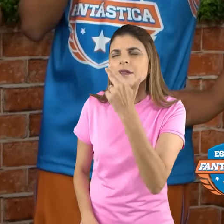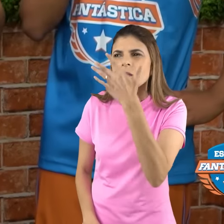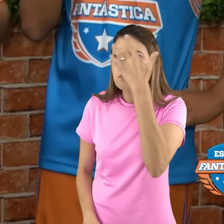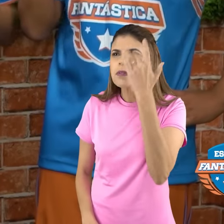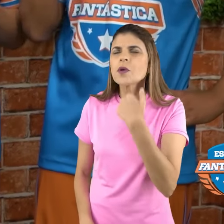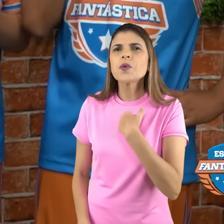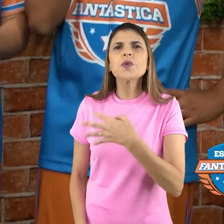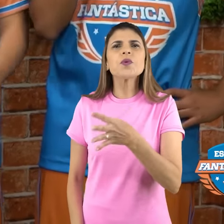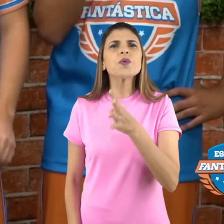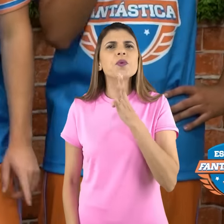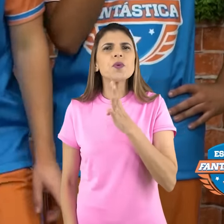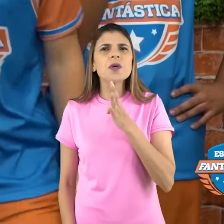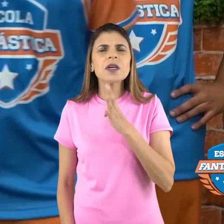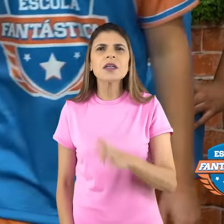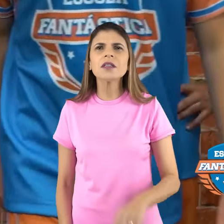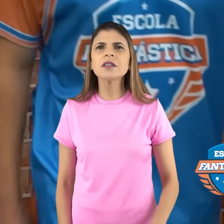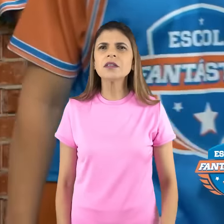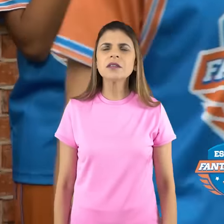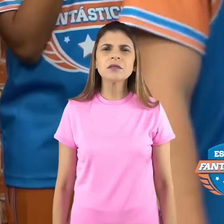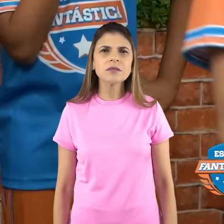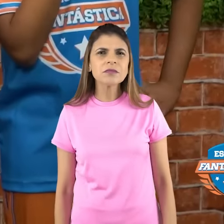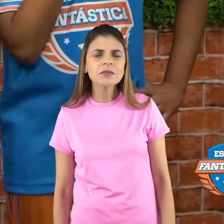pessoa que eu conheço.